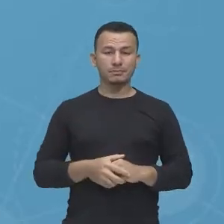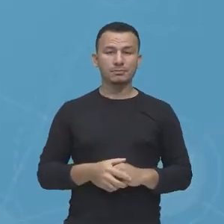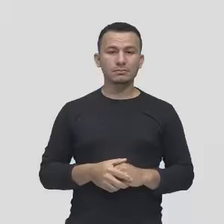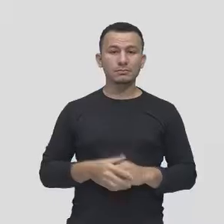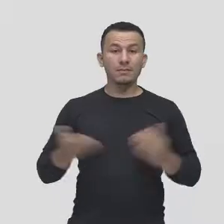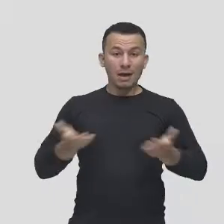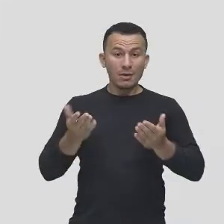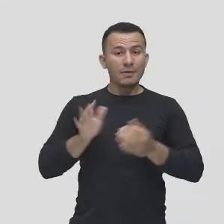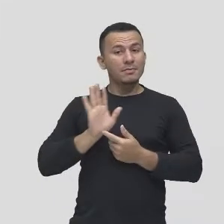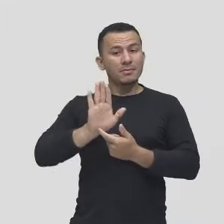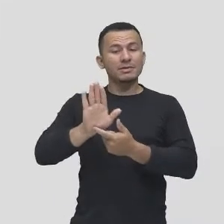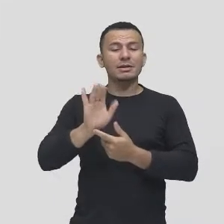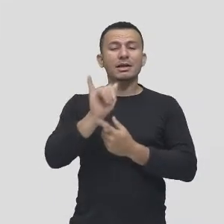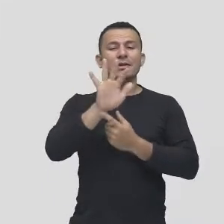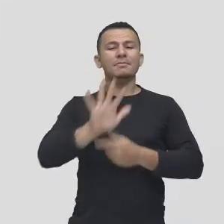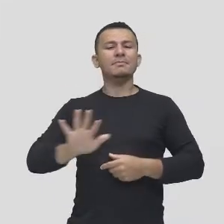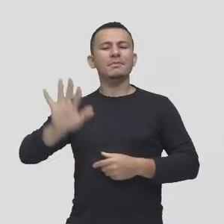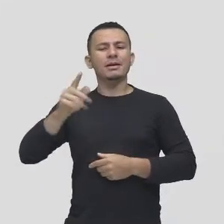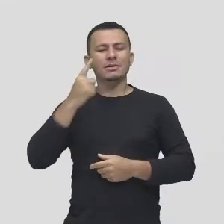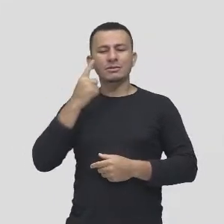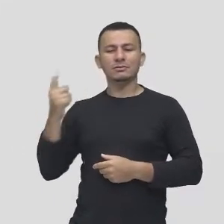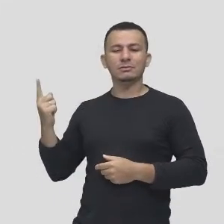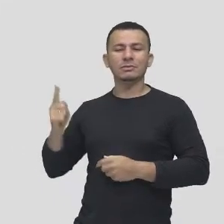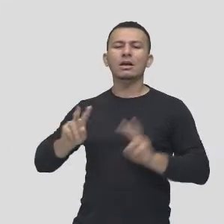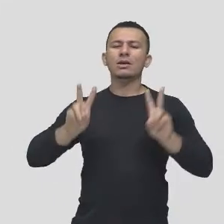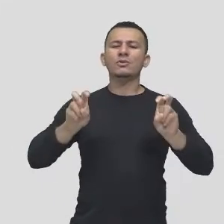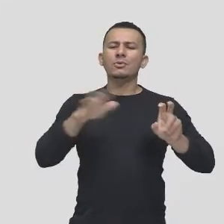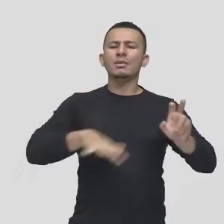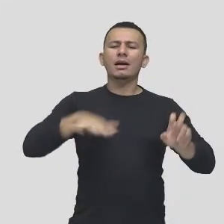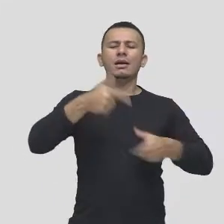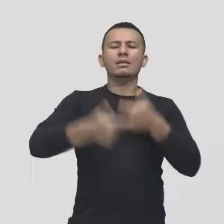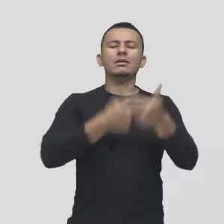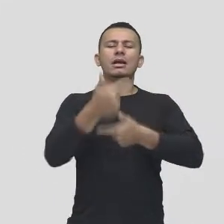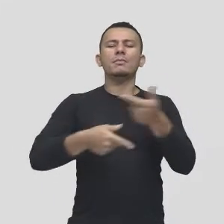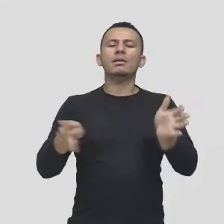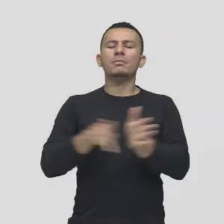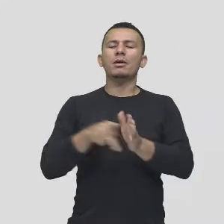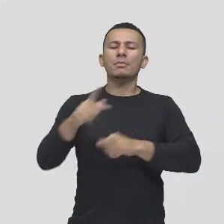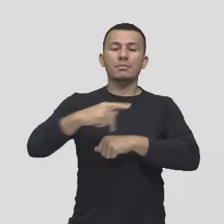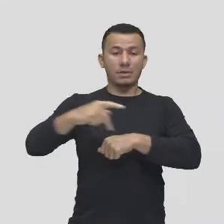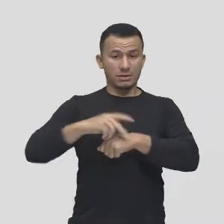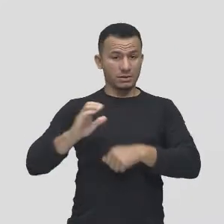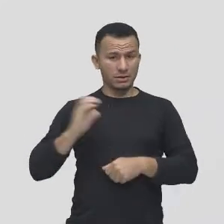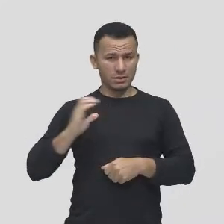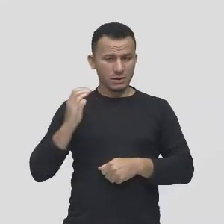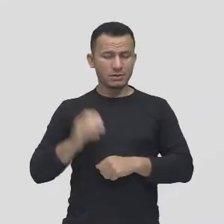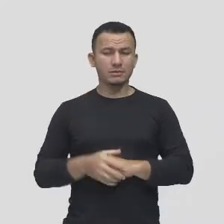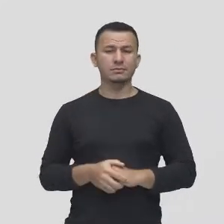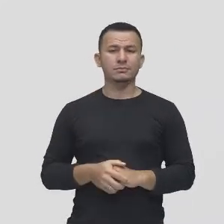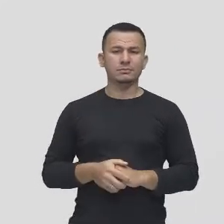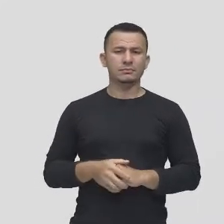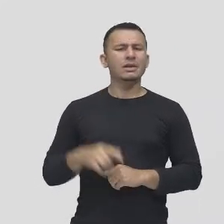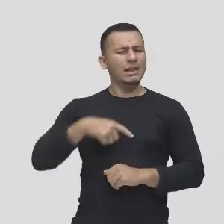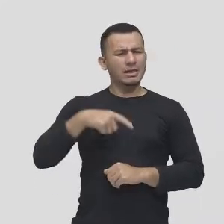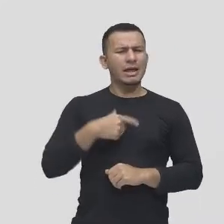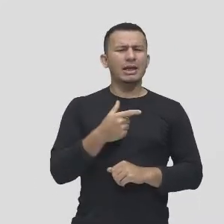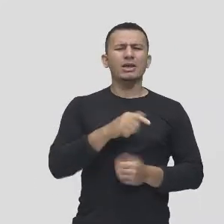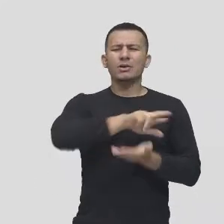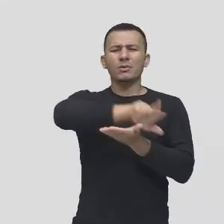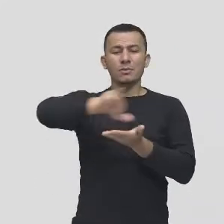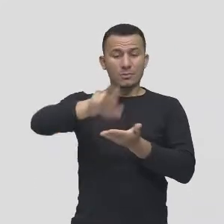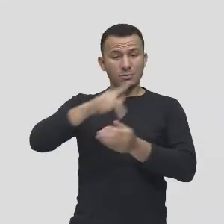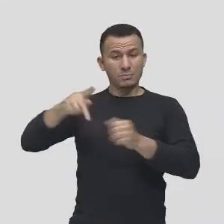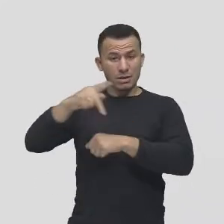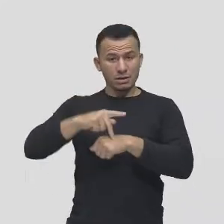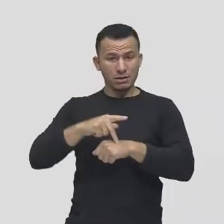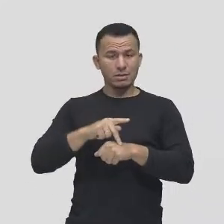que vocês vão ver agora é basicamente, né, sobre a produção econômica do Canadá. Assim como vários outros países, a